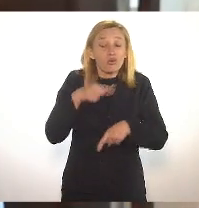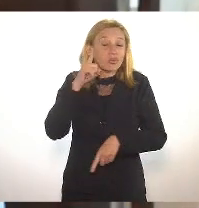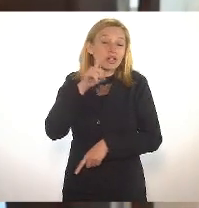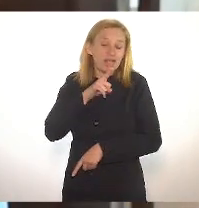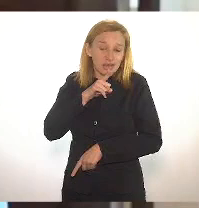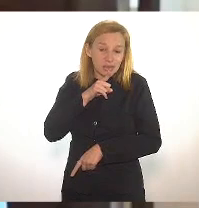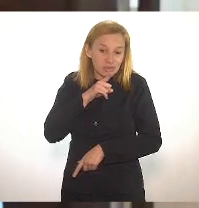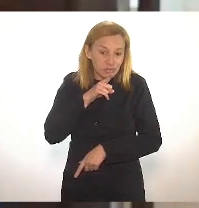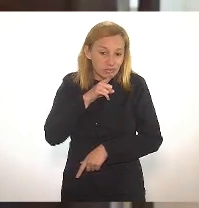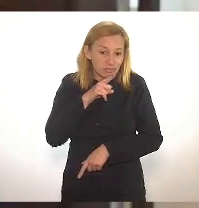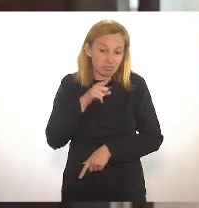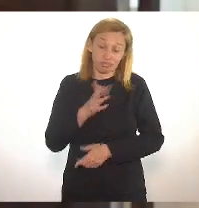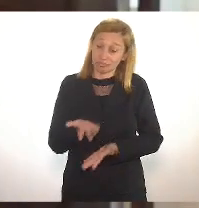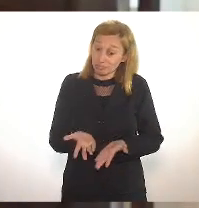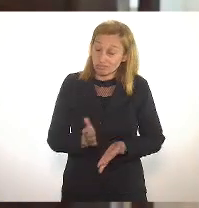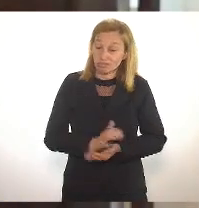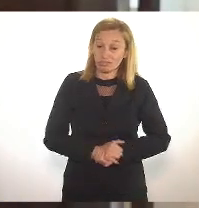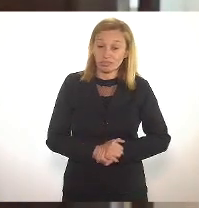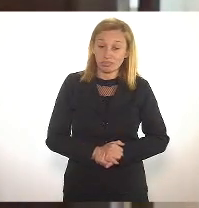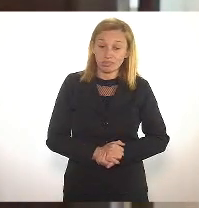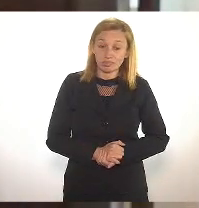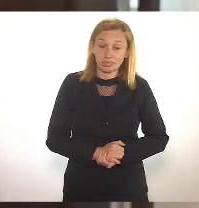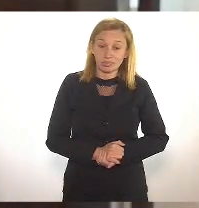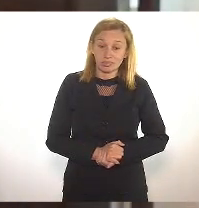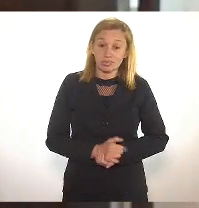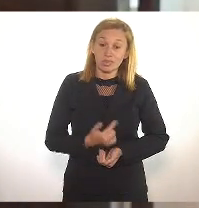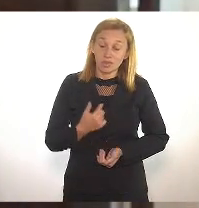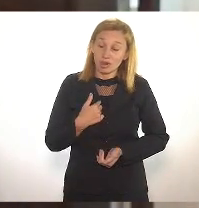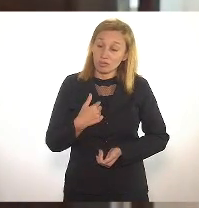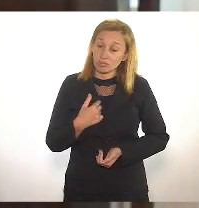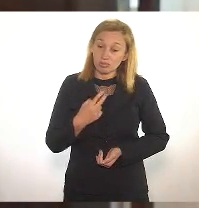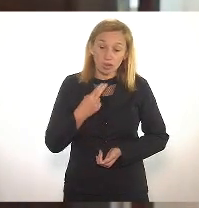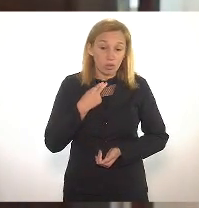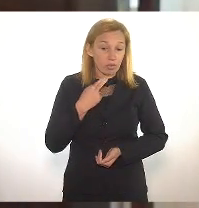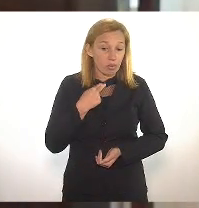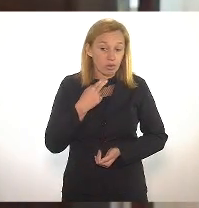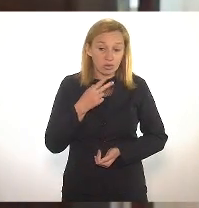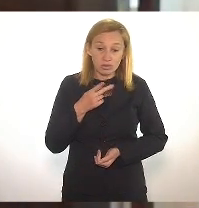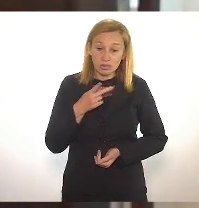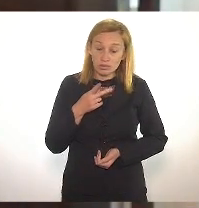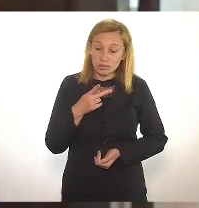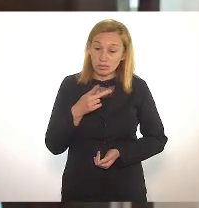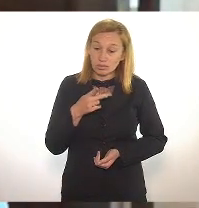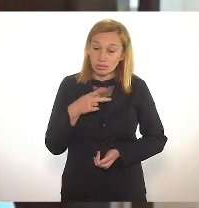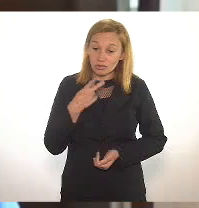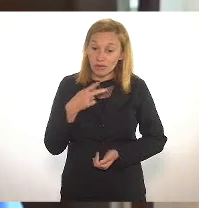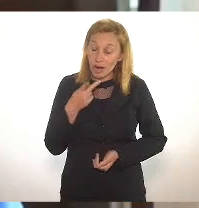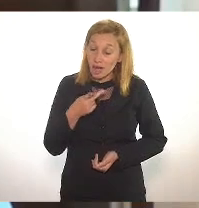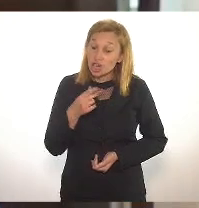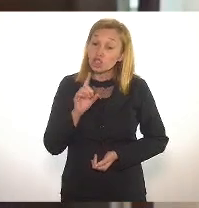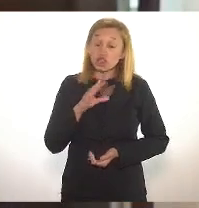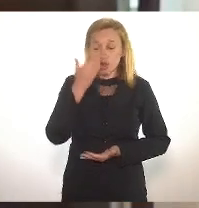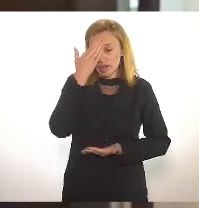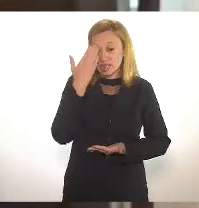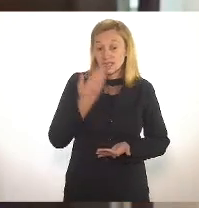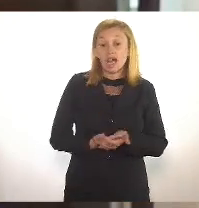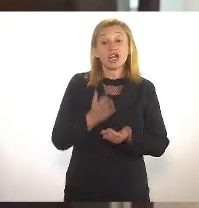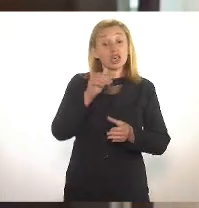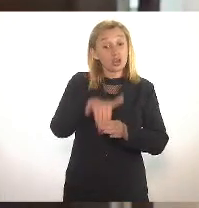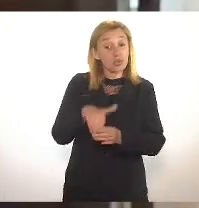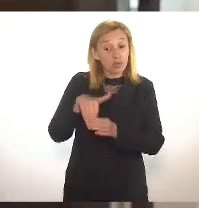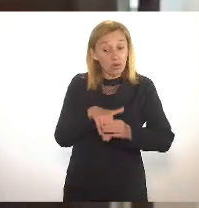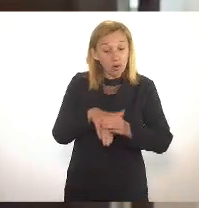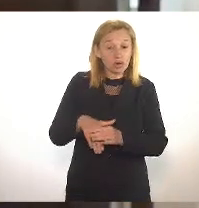não me compete entrar nessa questão. A gente tem que sempre acreditar que o voto é dado